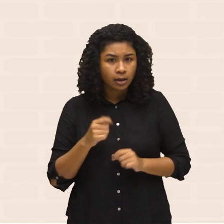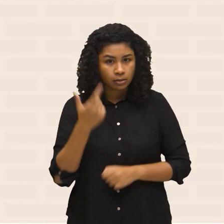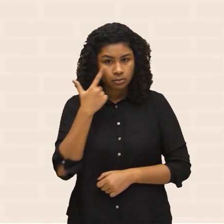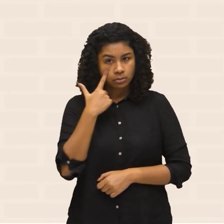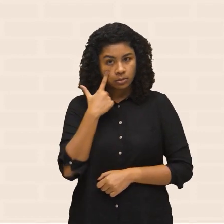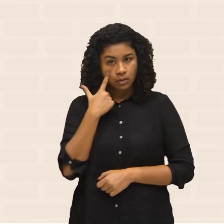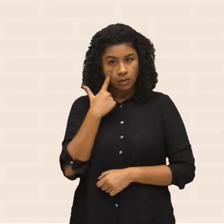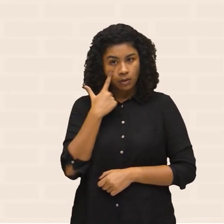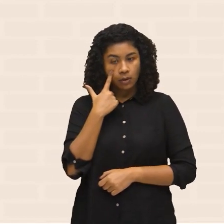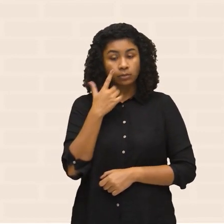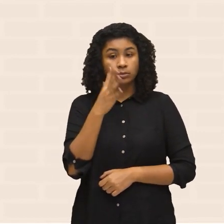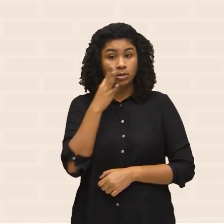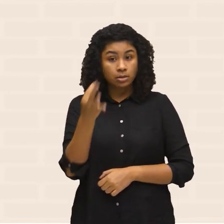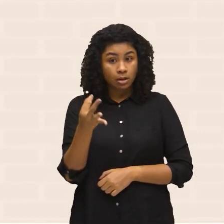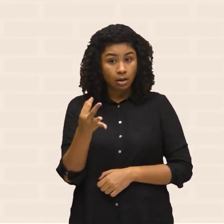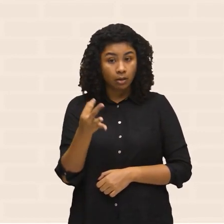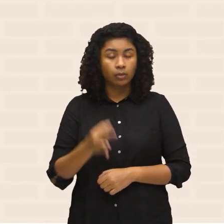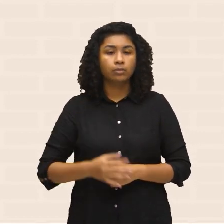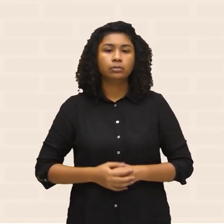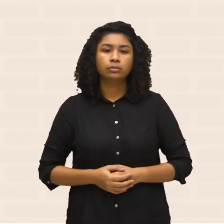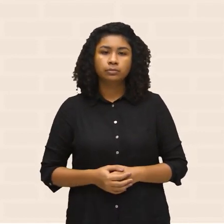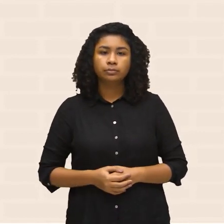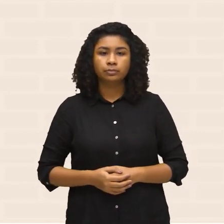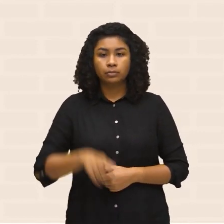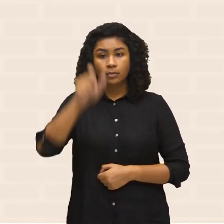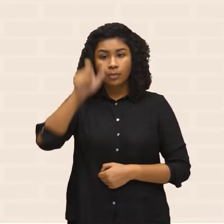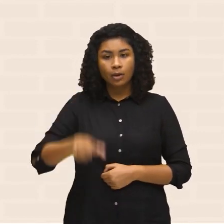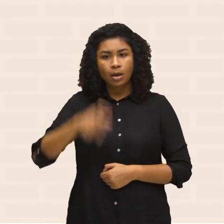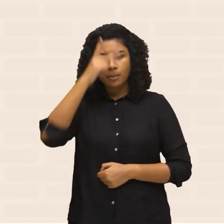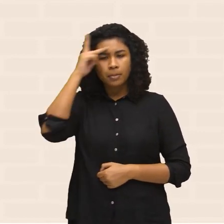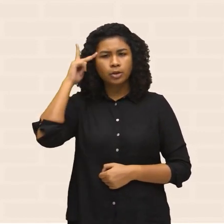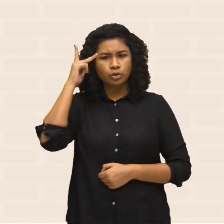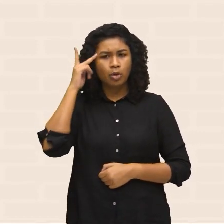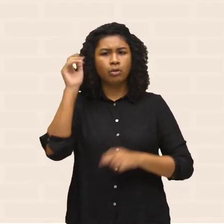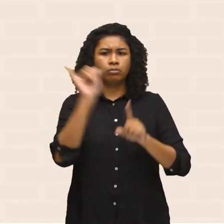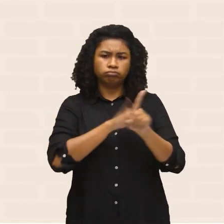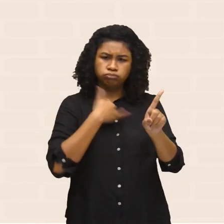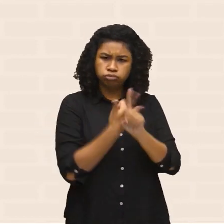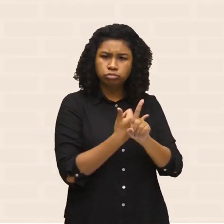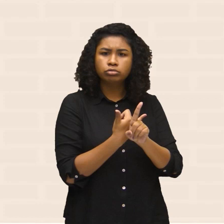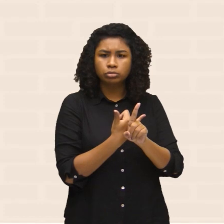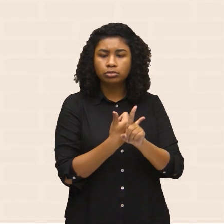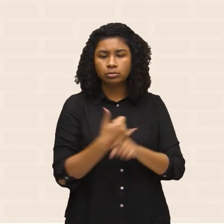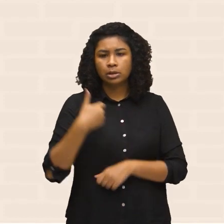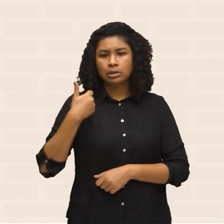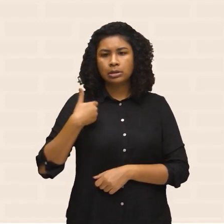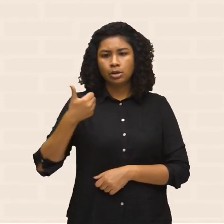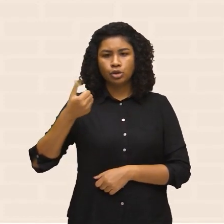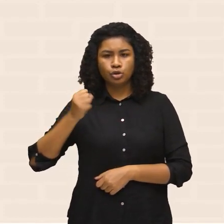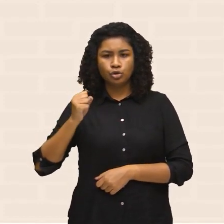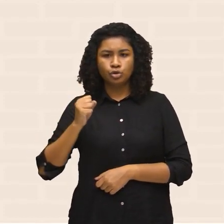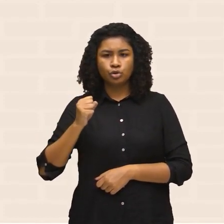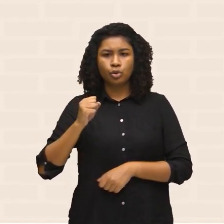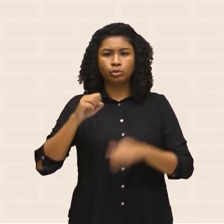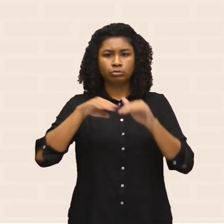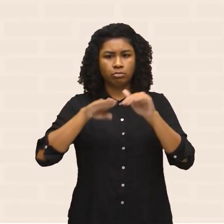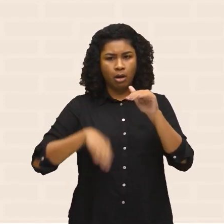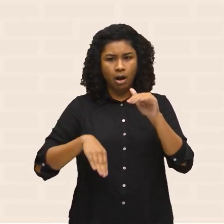punição. Aplica-se a autores do bullying, como menores de 18 anos, que são